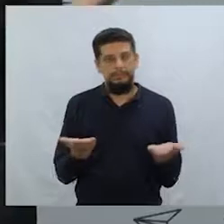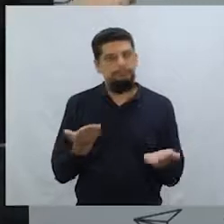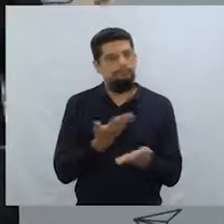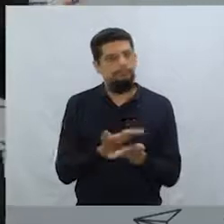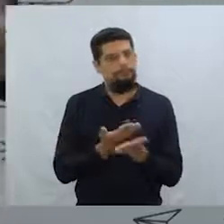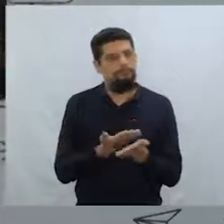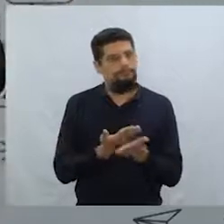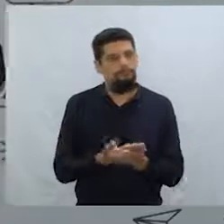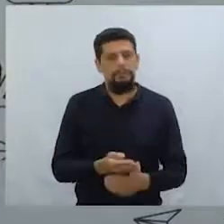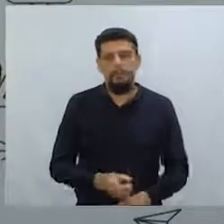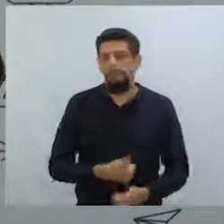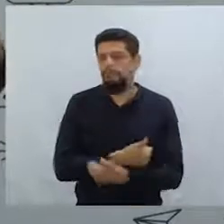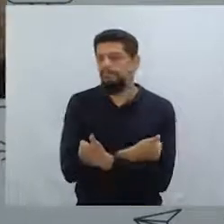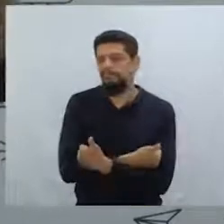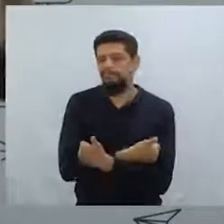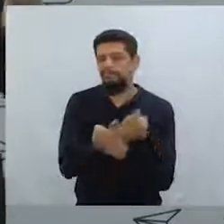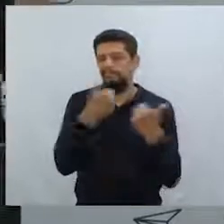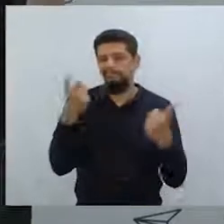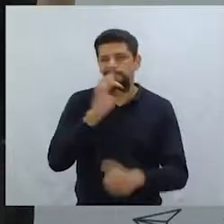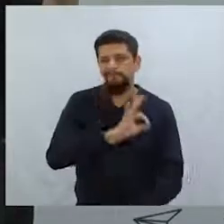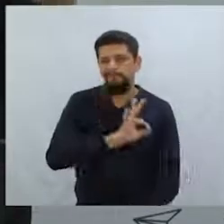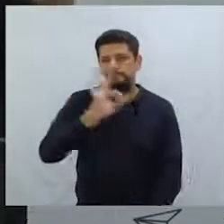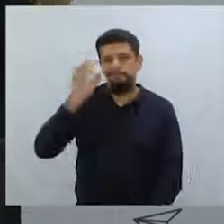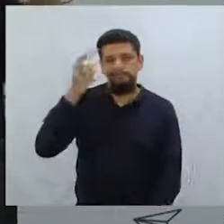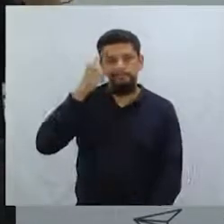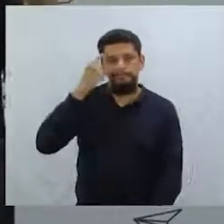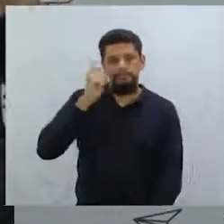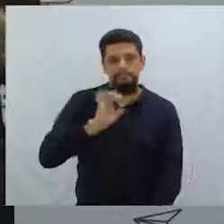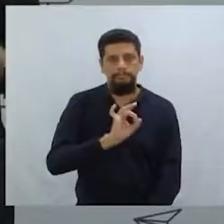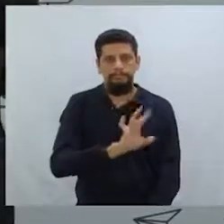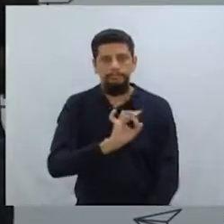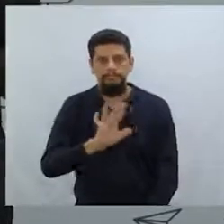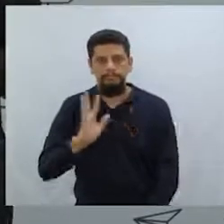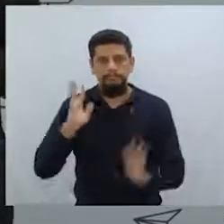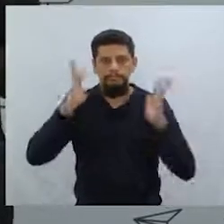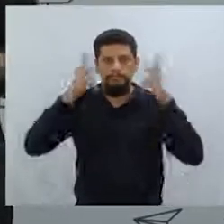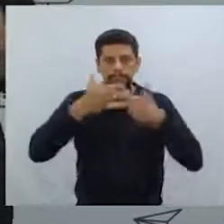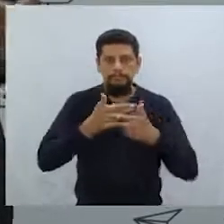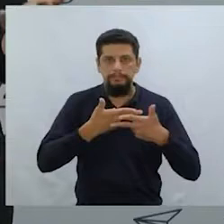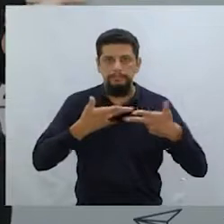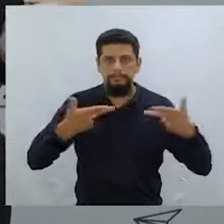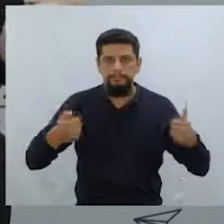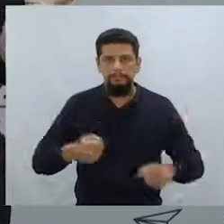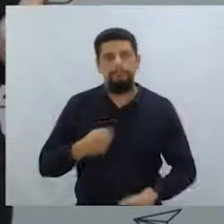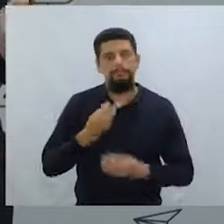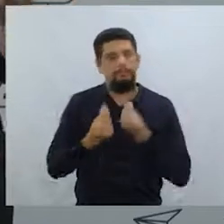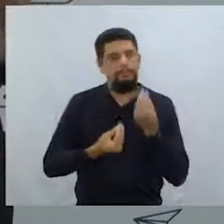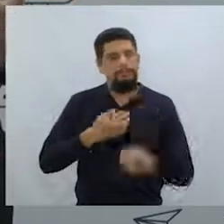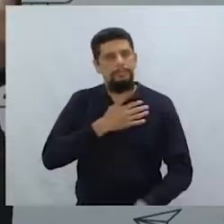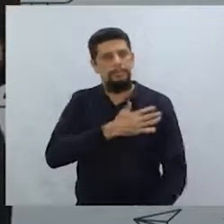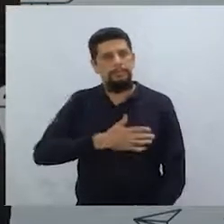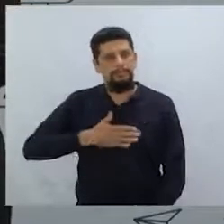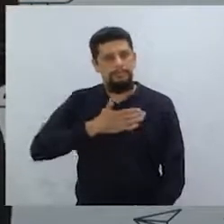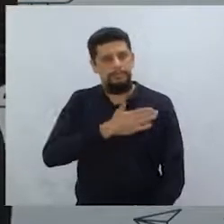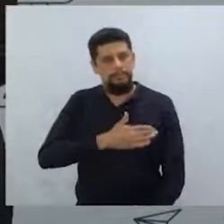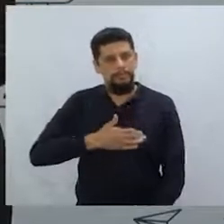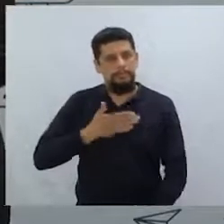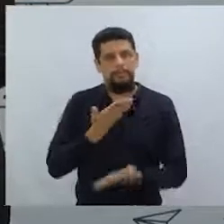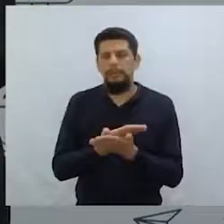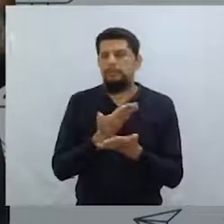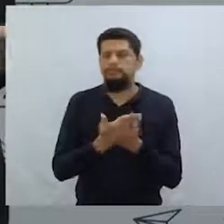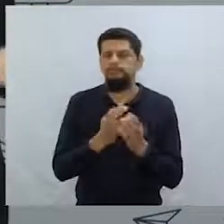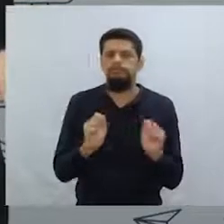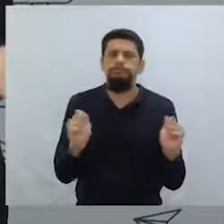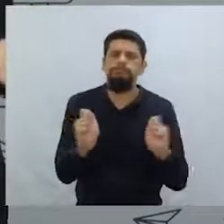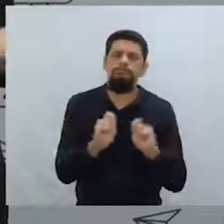Então, nossa aula foi muito gostosa aí, porque a gente pensou sobre esses animais de estimação, né? Como a gente gosta muito, a